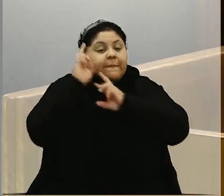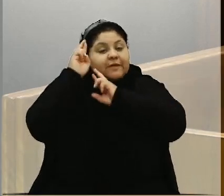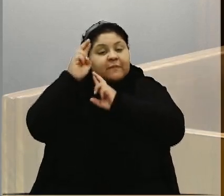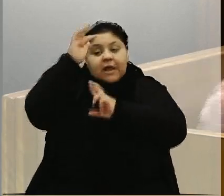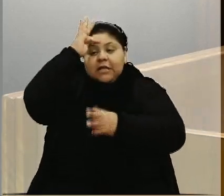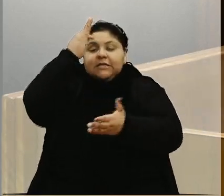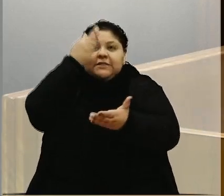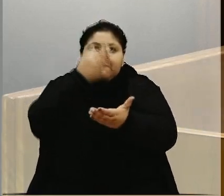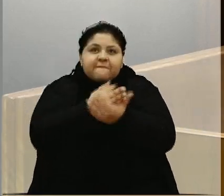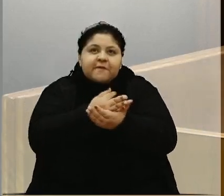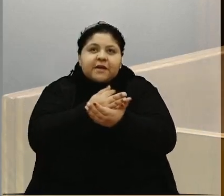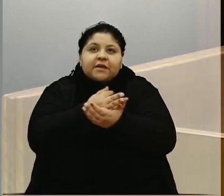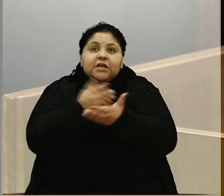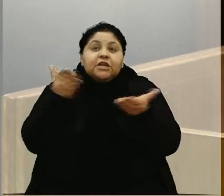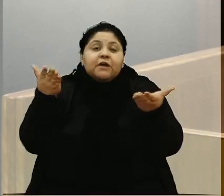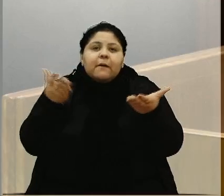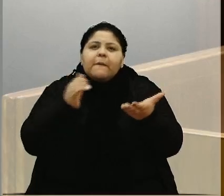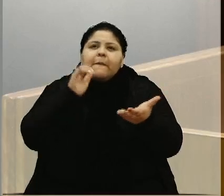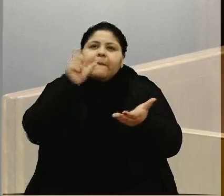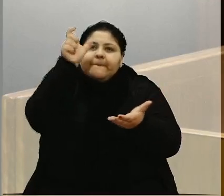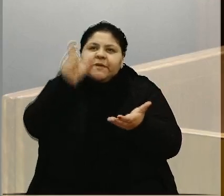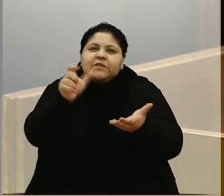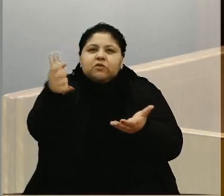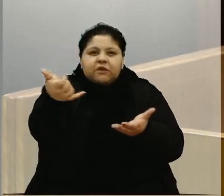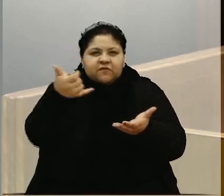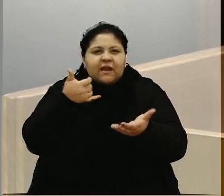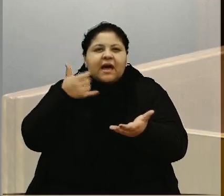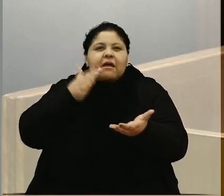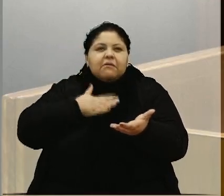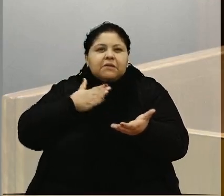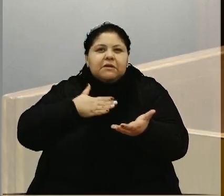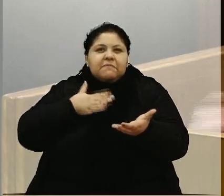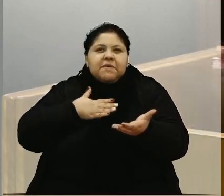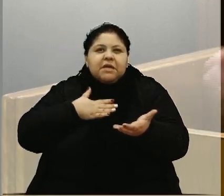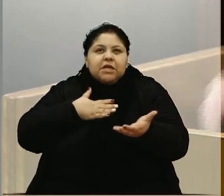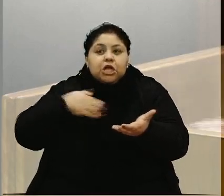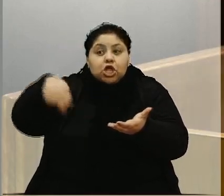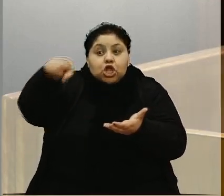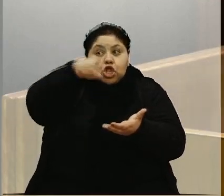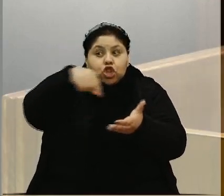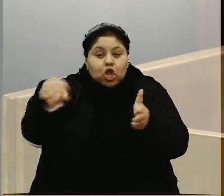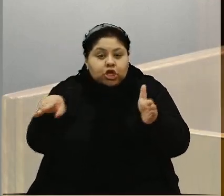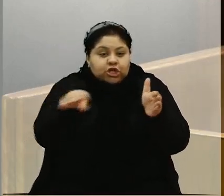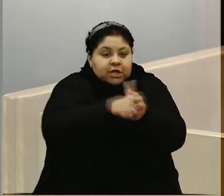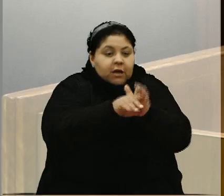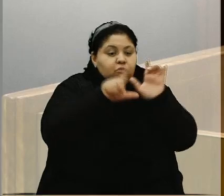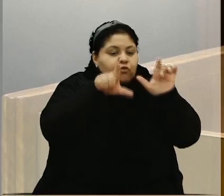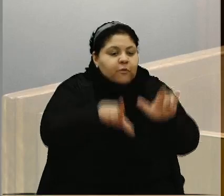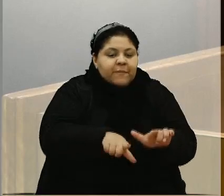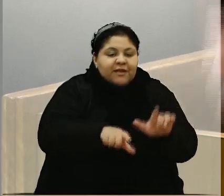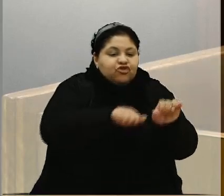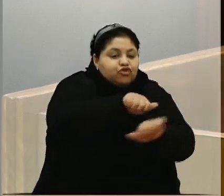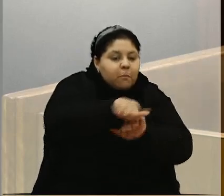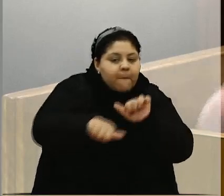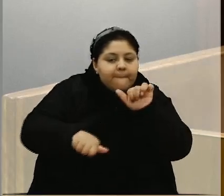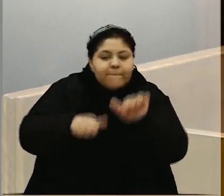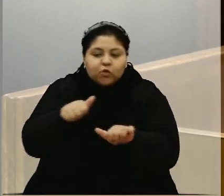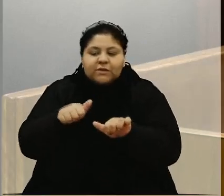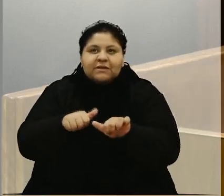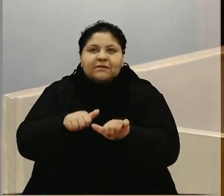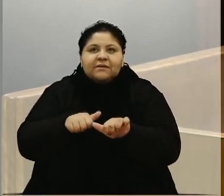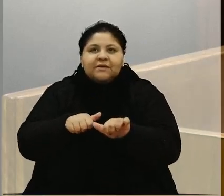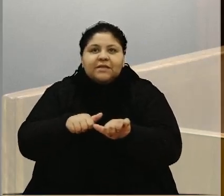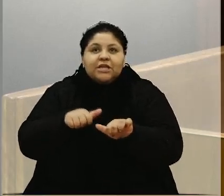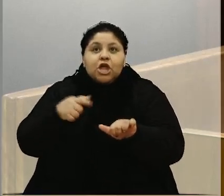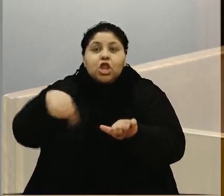UPAs, quando vocês chegam, o ambiente desse lugar muda. Os pacientes têm mais ânimo para aguardar o atendimento, porque nós sabemos, queridos, nós porque temos plano